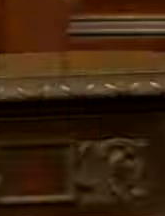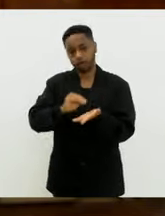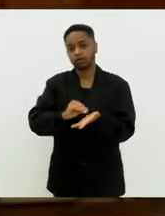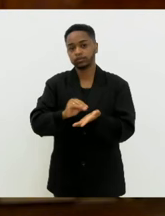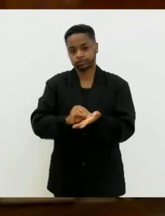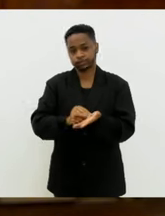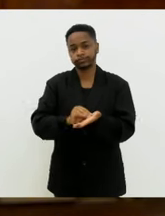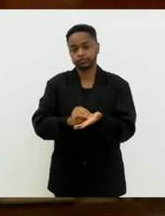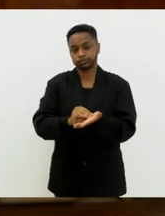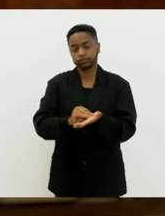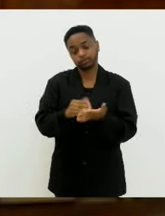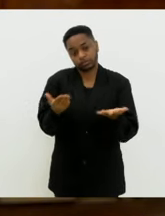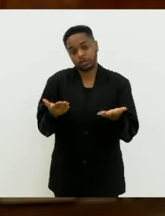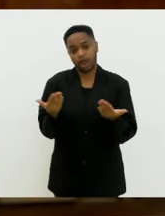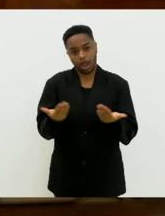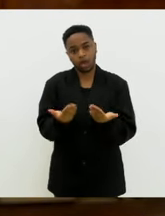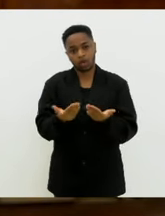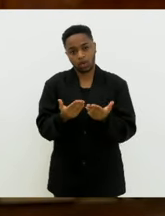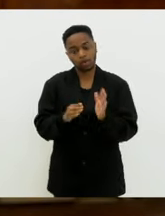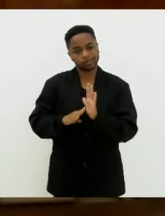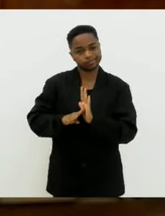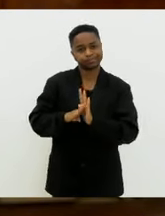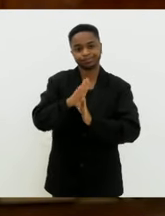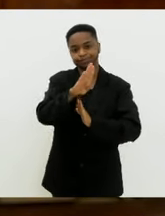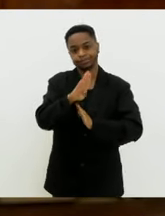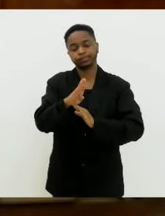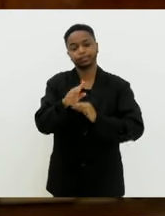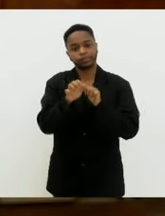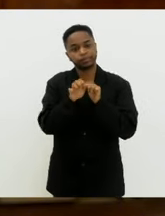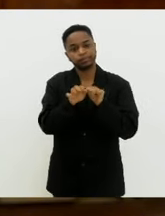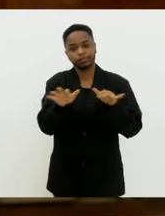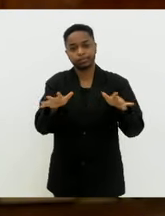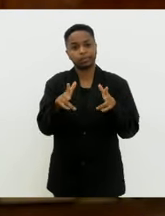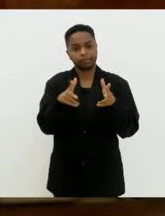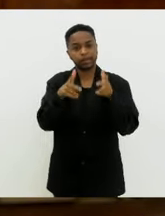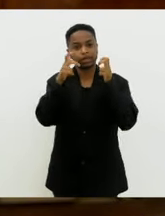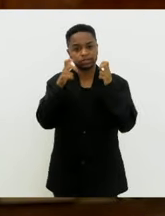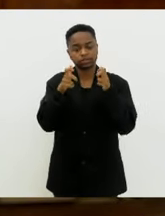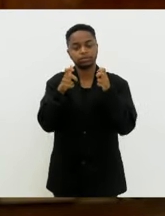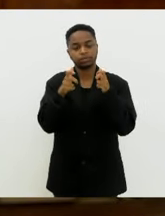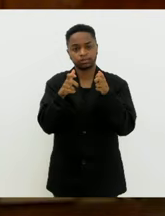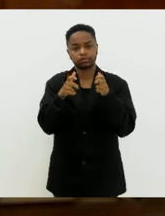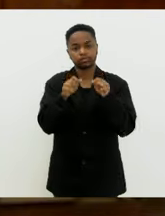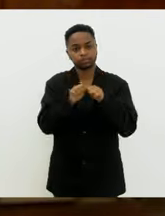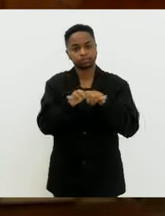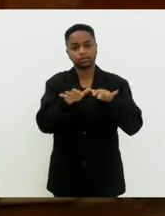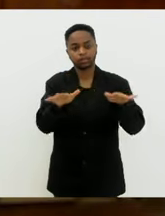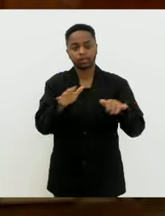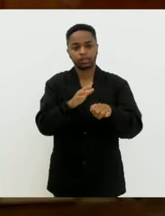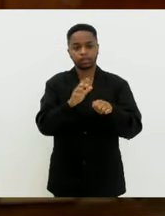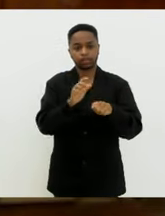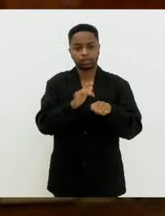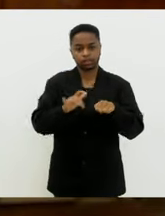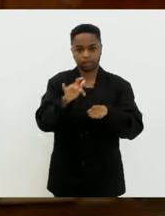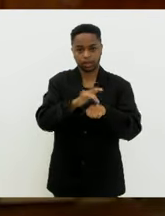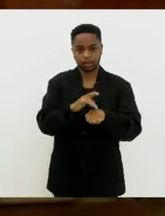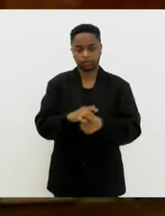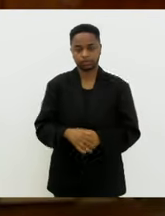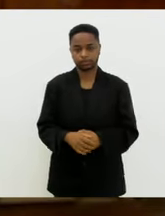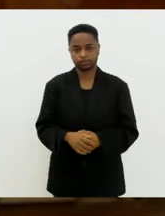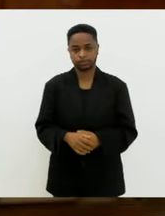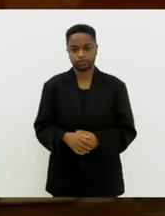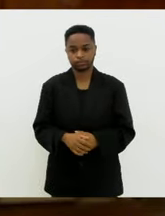gente chegasse nesse momento agora e ver uma epidemia causar tantos estragos. Por